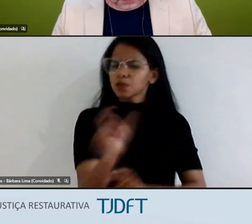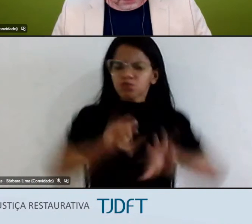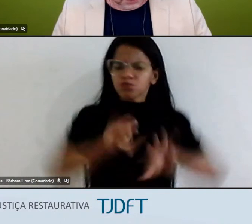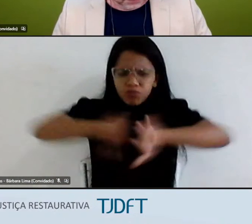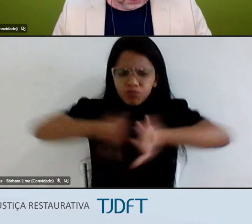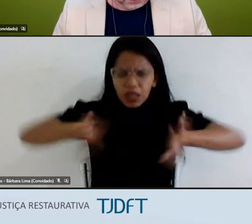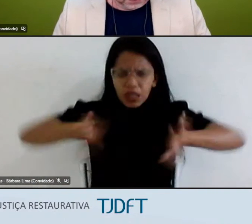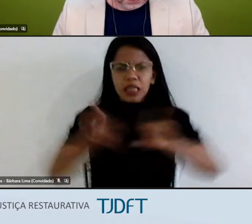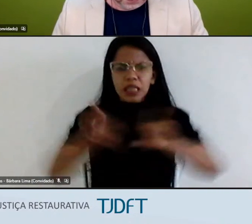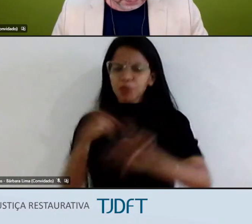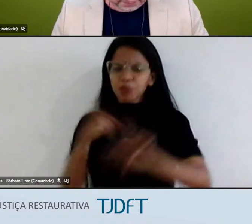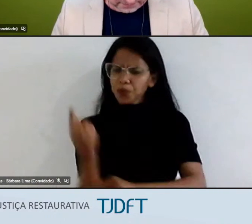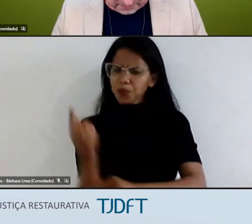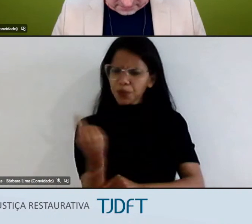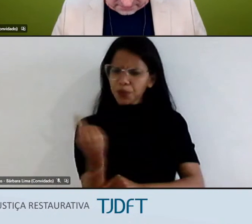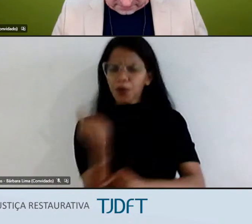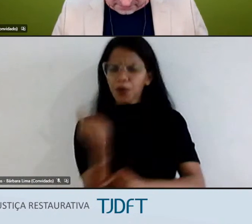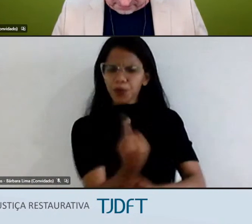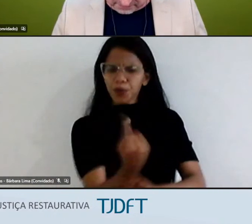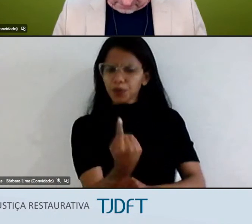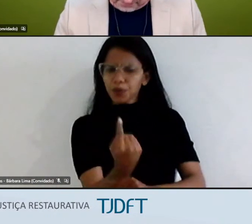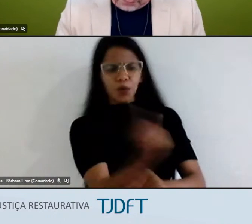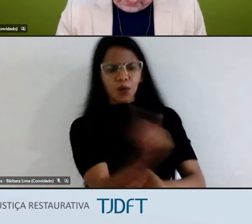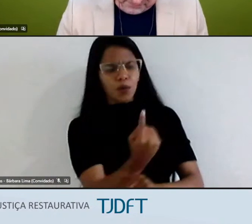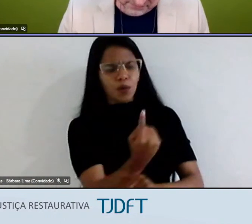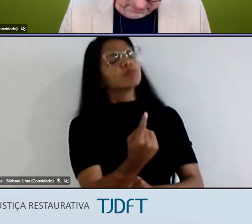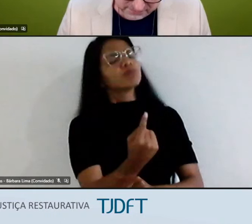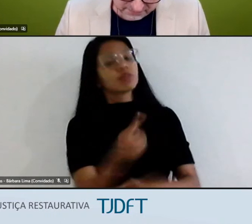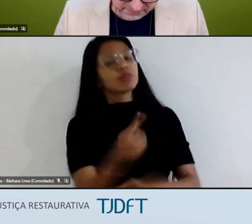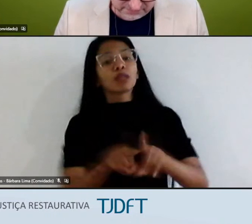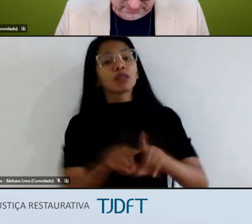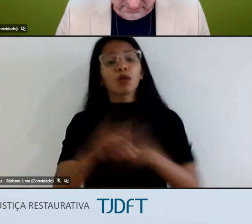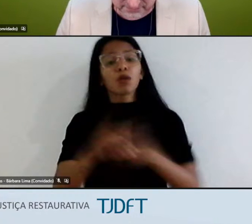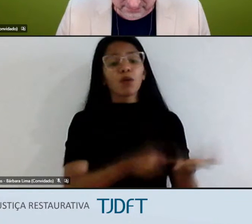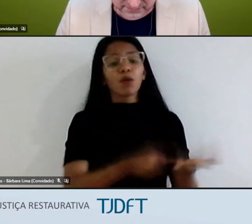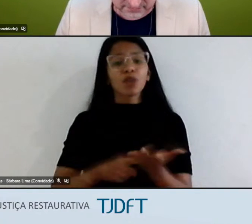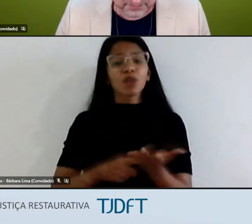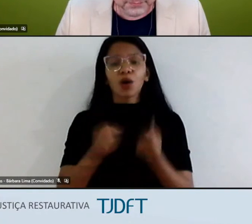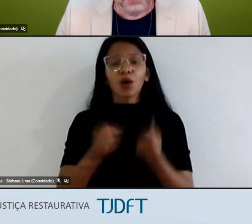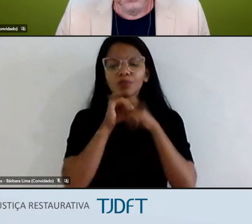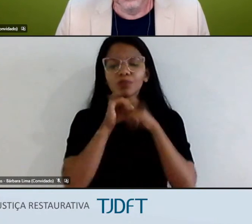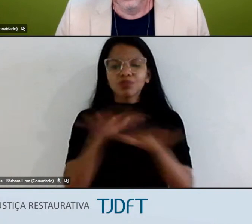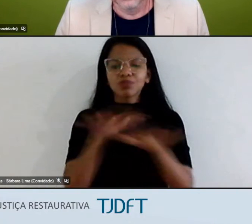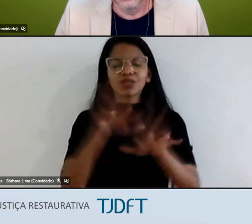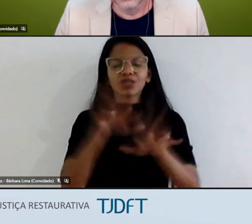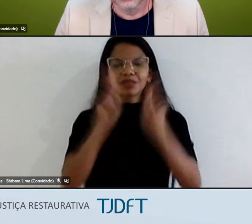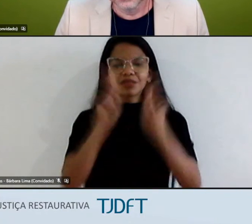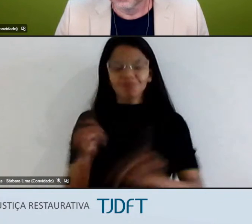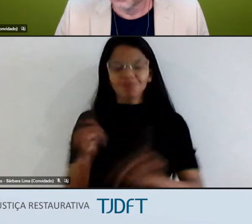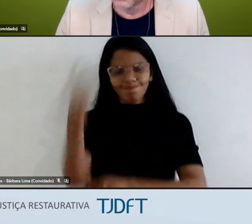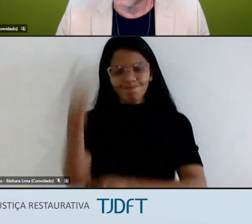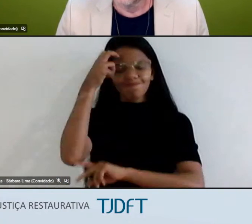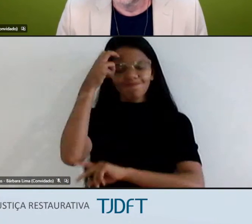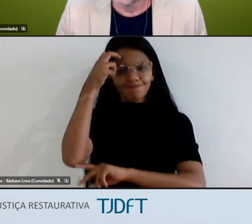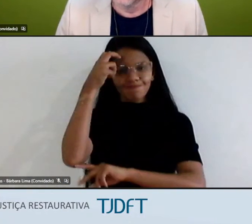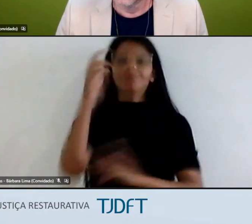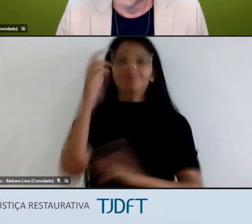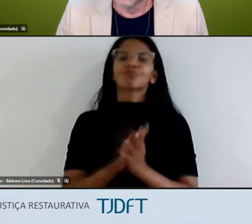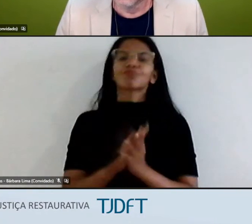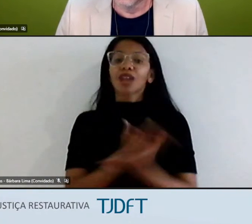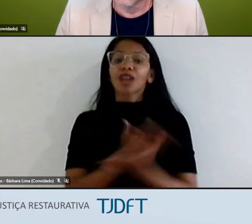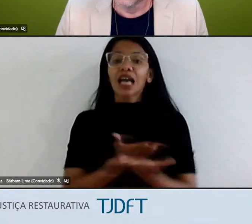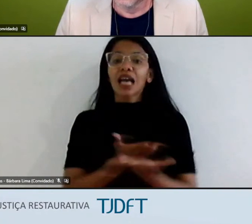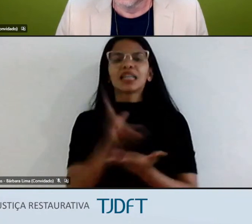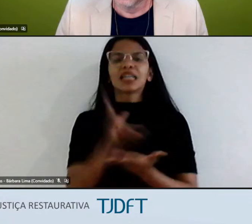forma única, são um convite à difusão da cultura de paz. E essa é uma visão